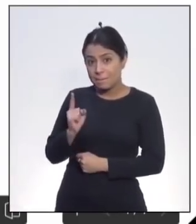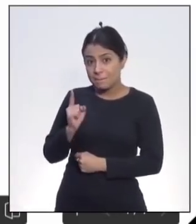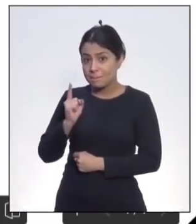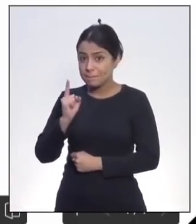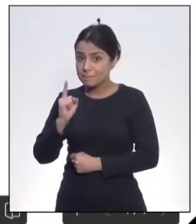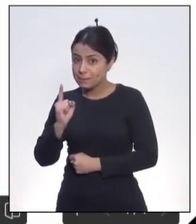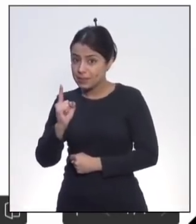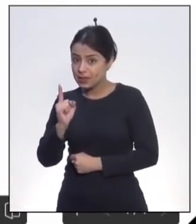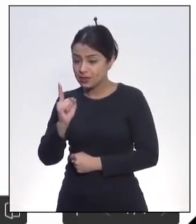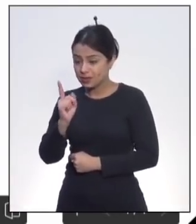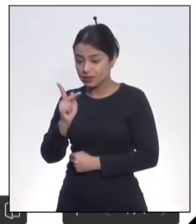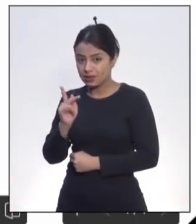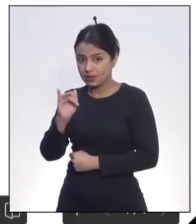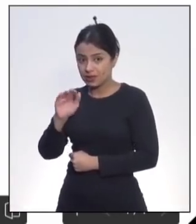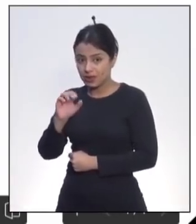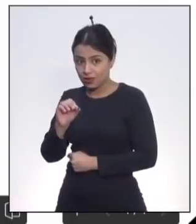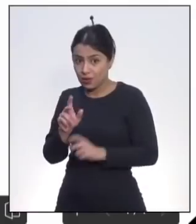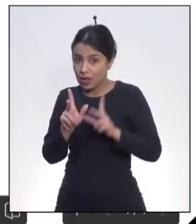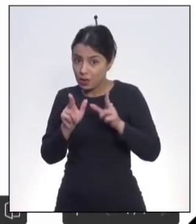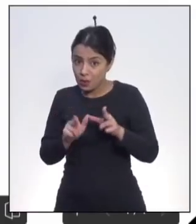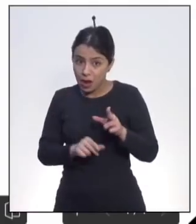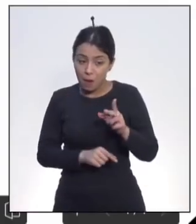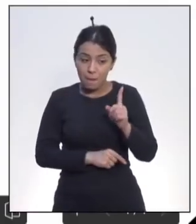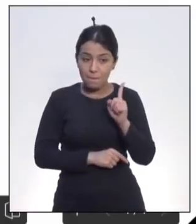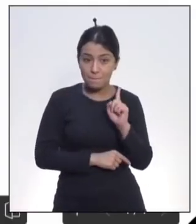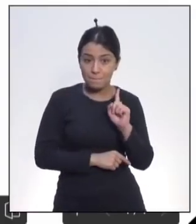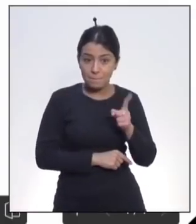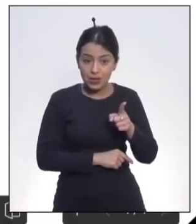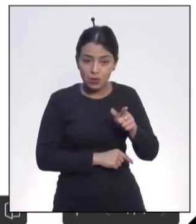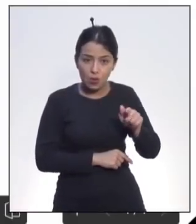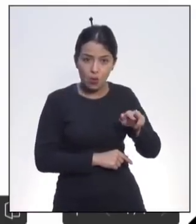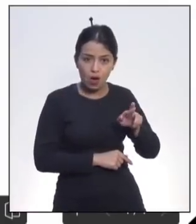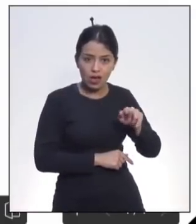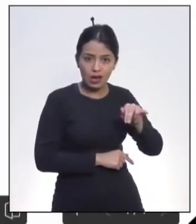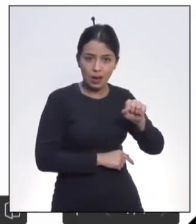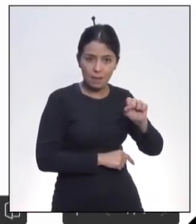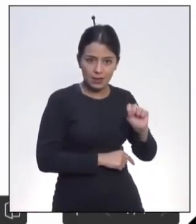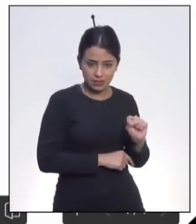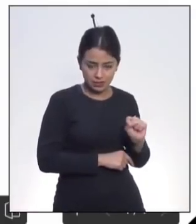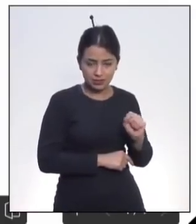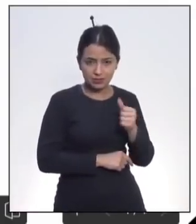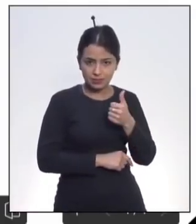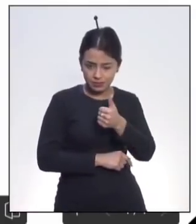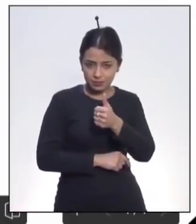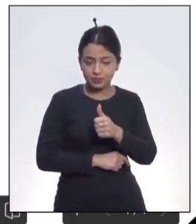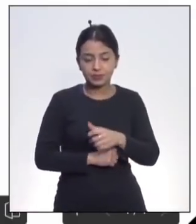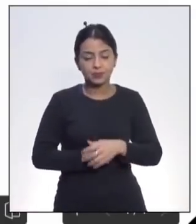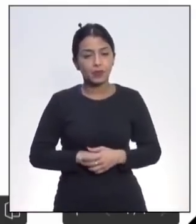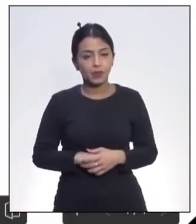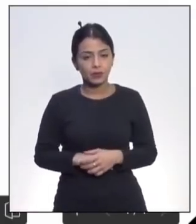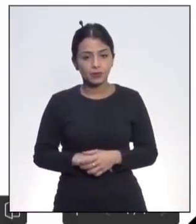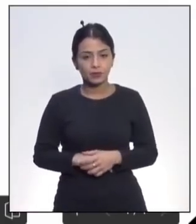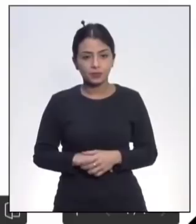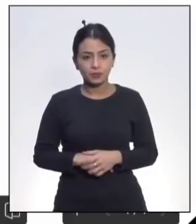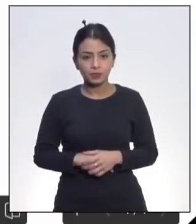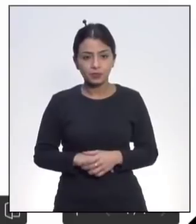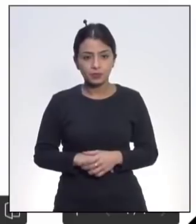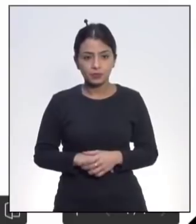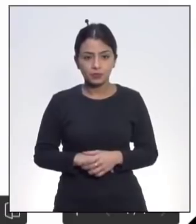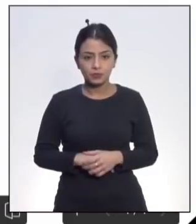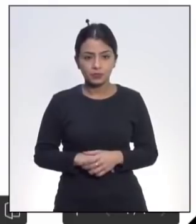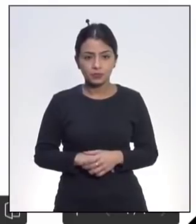500 gramas, e assim por diante. Tranquilo? Na sequência, a gente pode pensar assim, se eu tiver 2.000